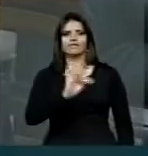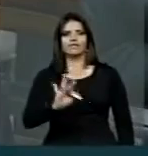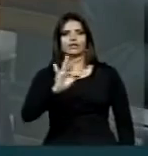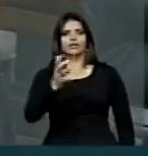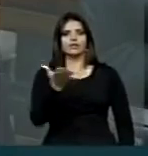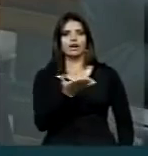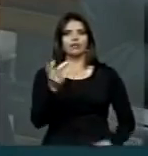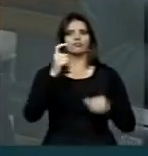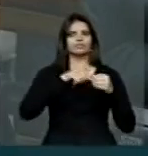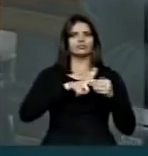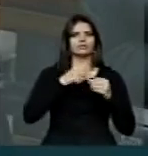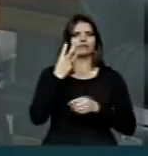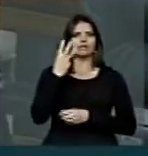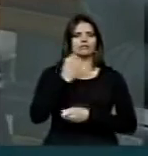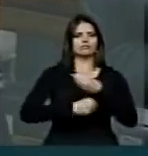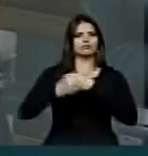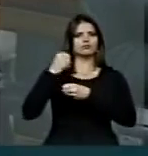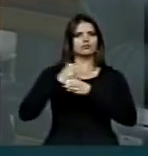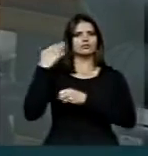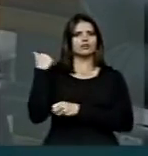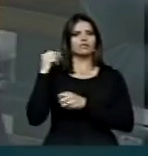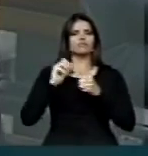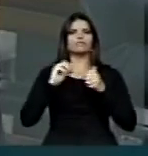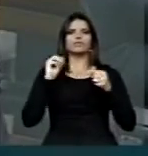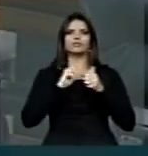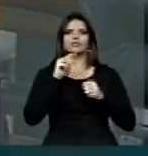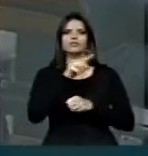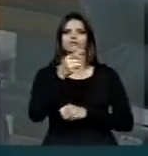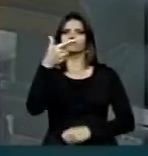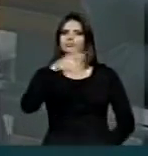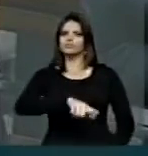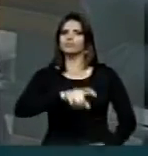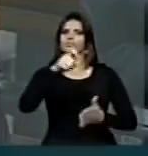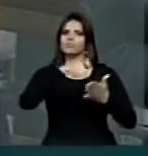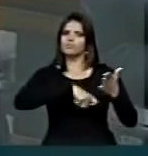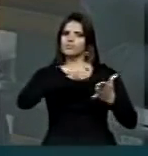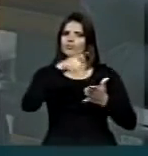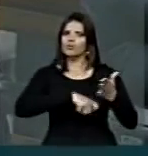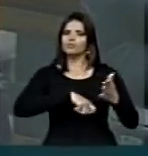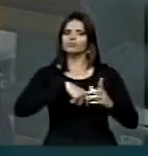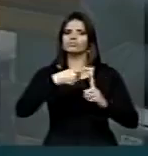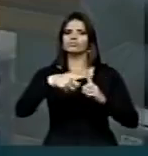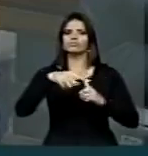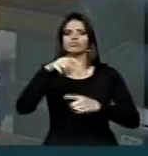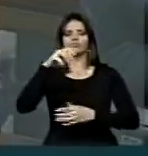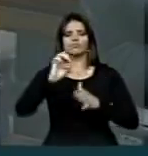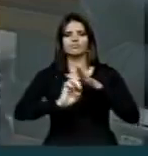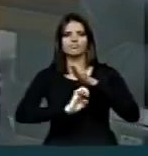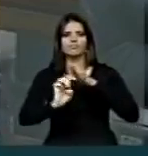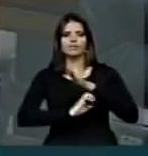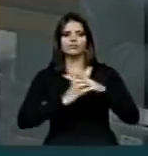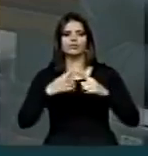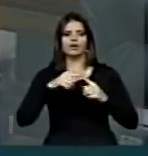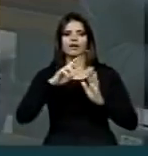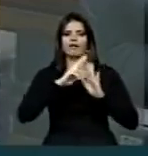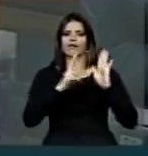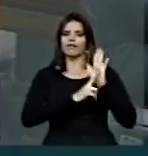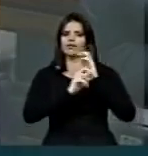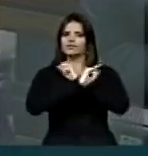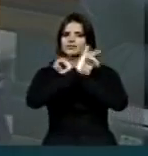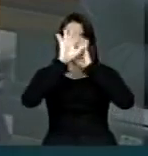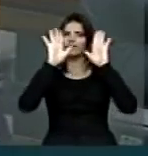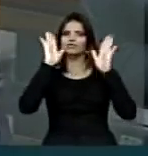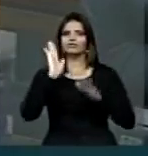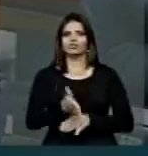atrás 3 anos e aplicar mais imposto em cima das empresas sobre regras Claras já